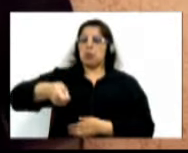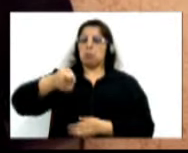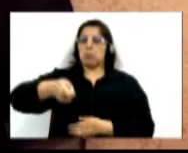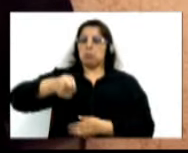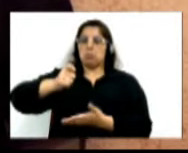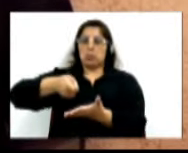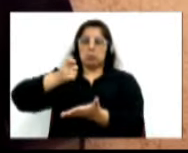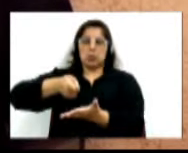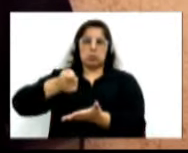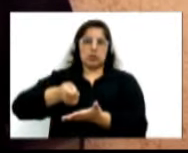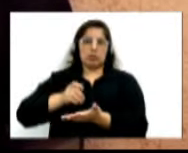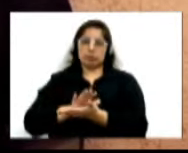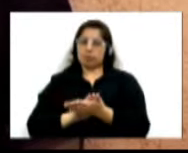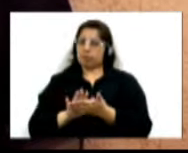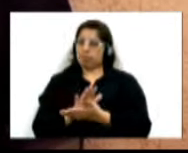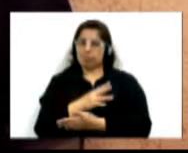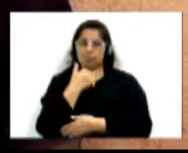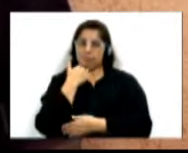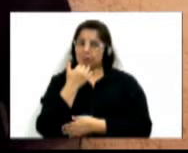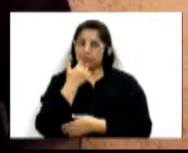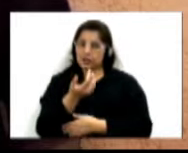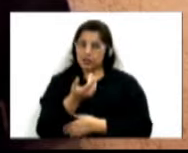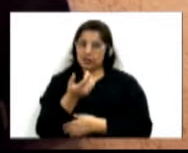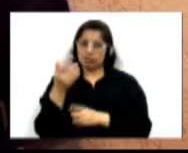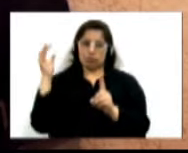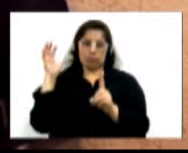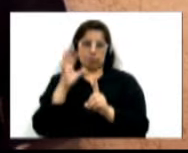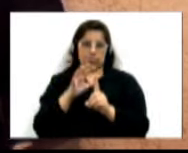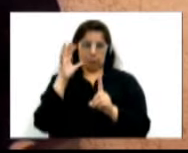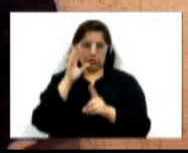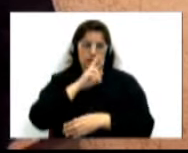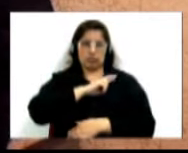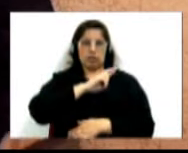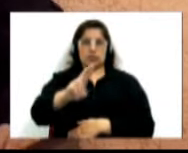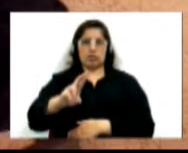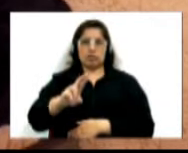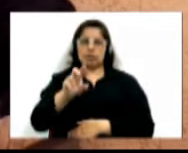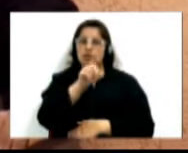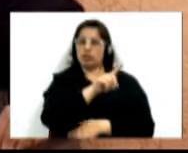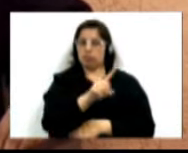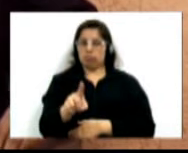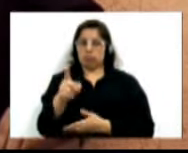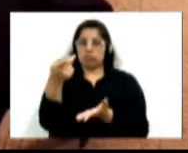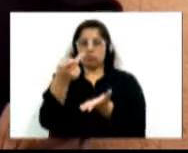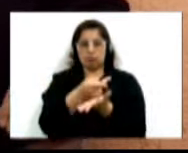Doutrina não forma cidadão. É a educação que forma cidadão.